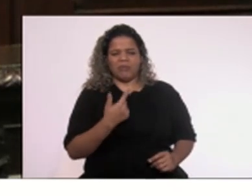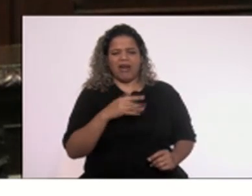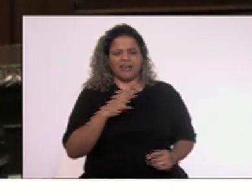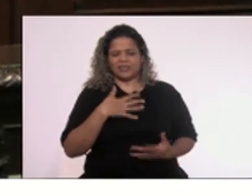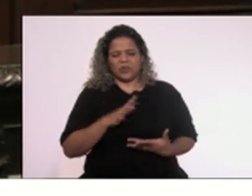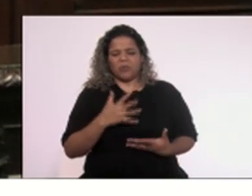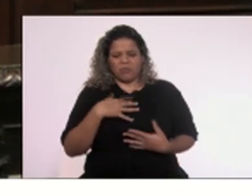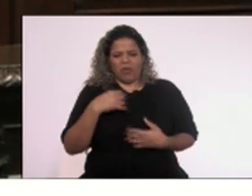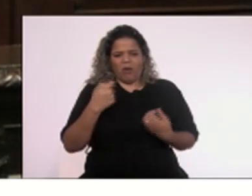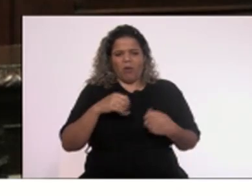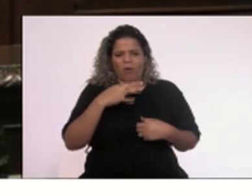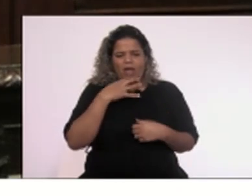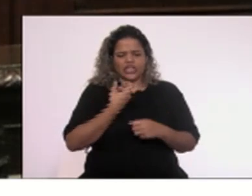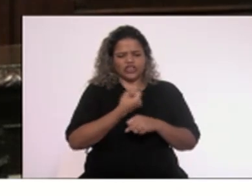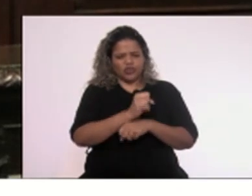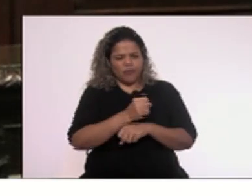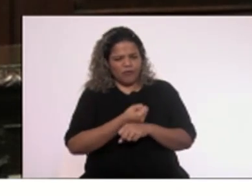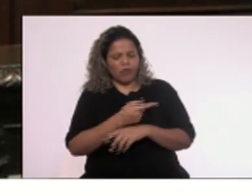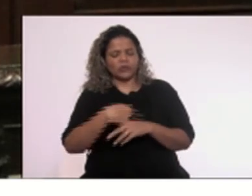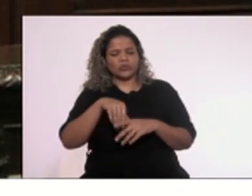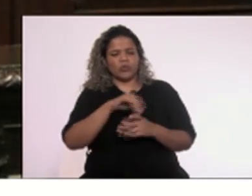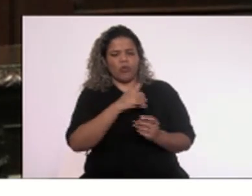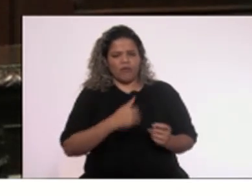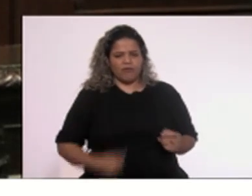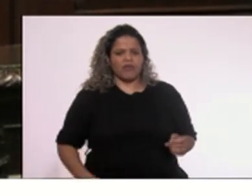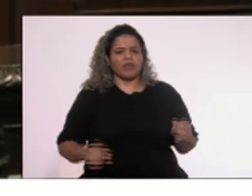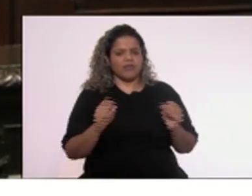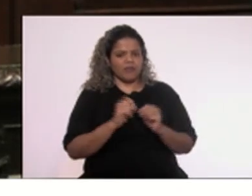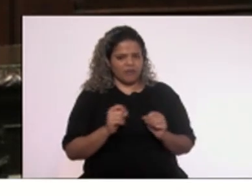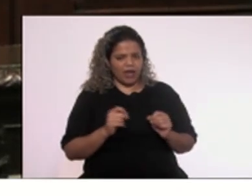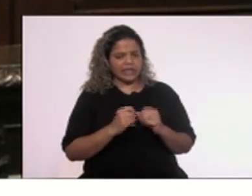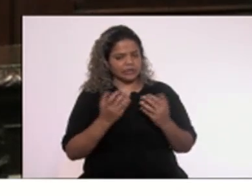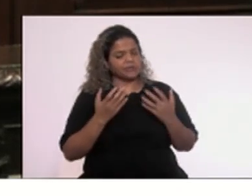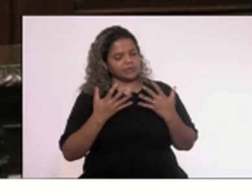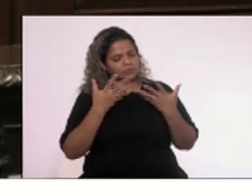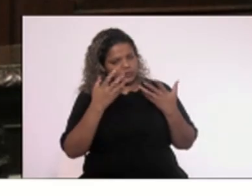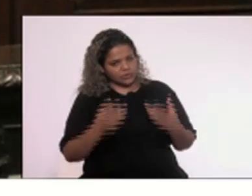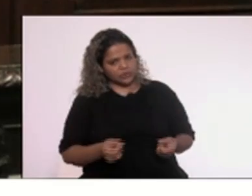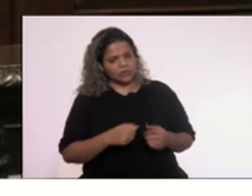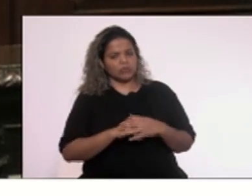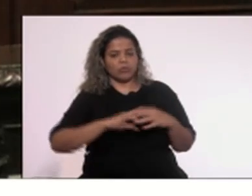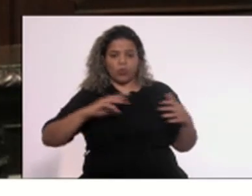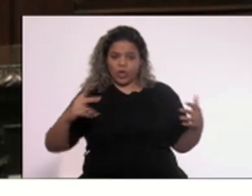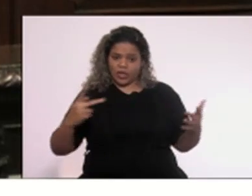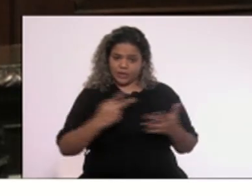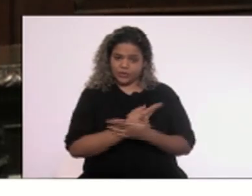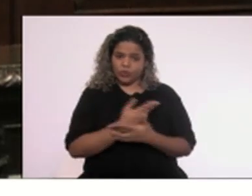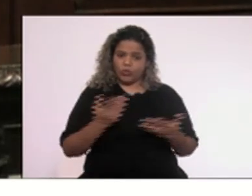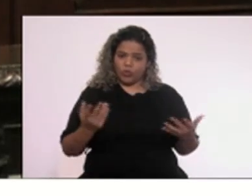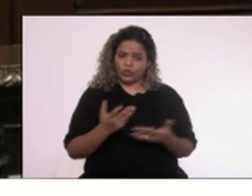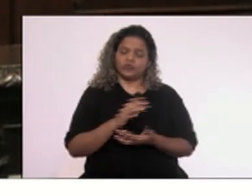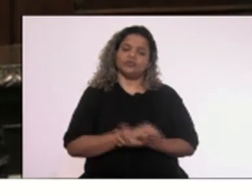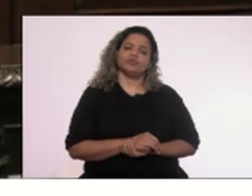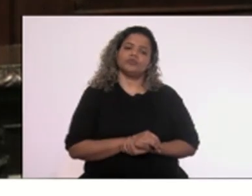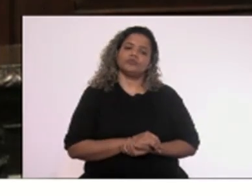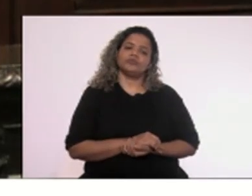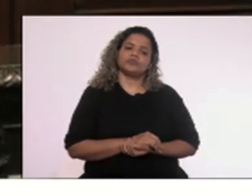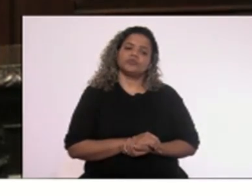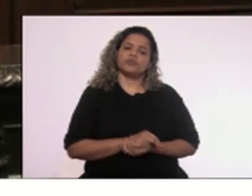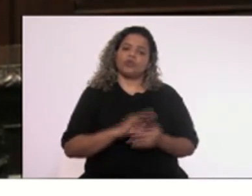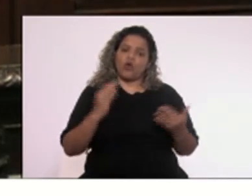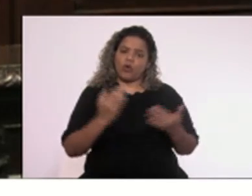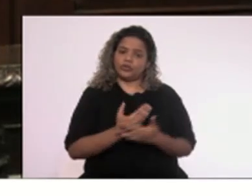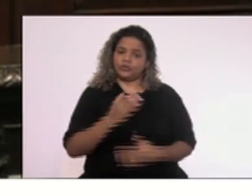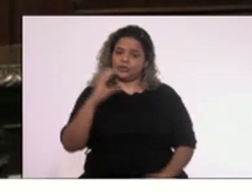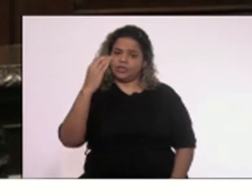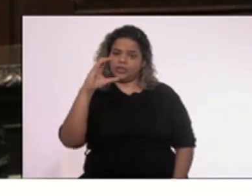de reconhecer esforços que o governo faz que me parecem relevantes, como o que aconteceu hoje. Hoje, em